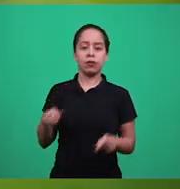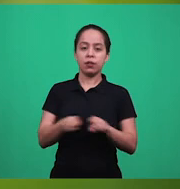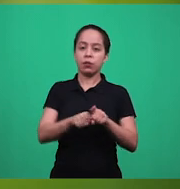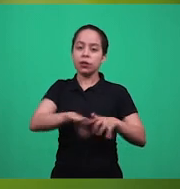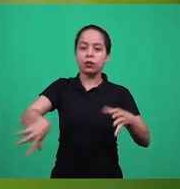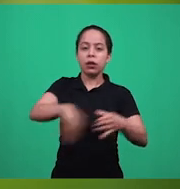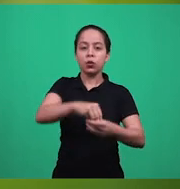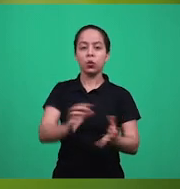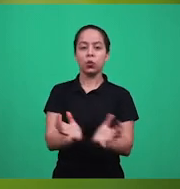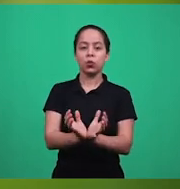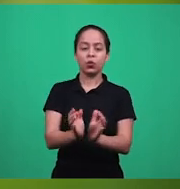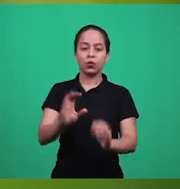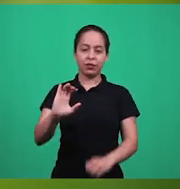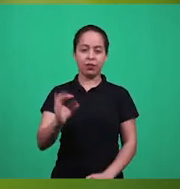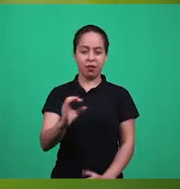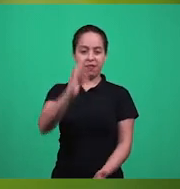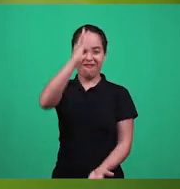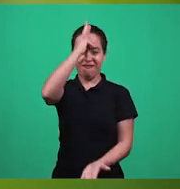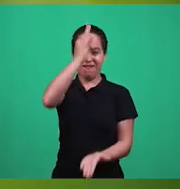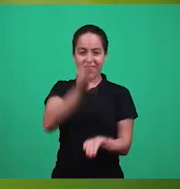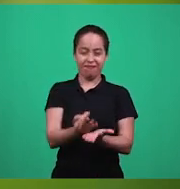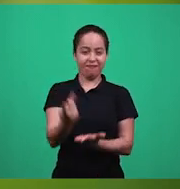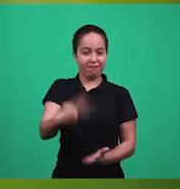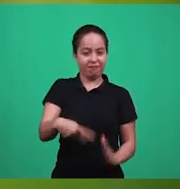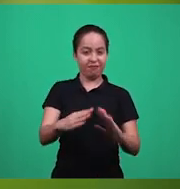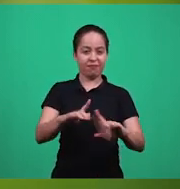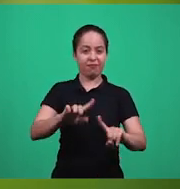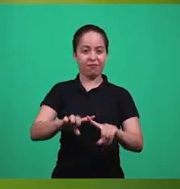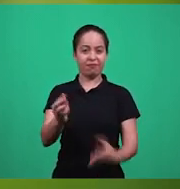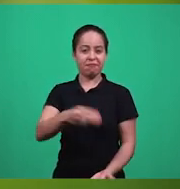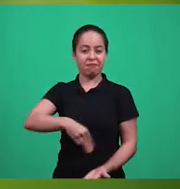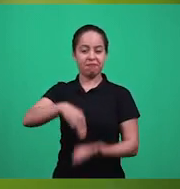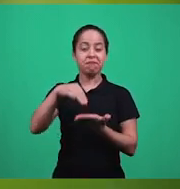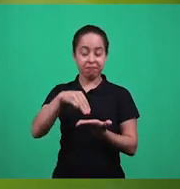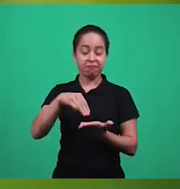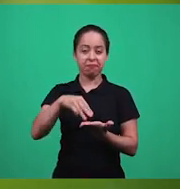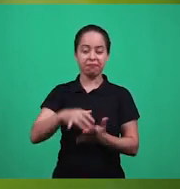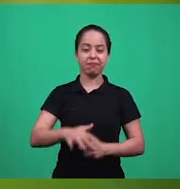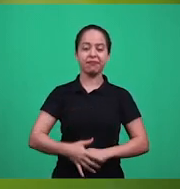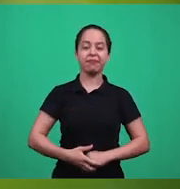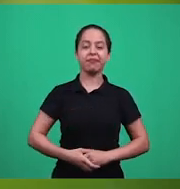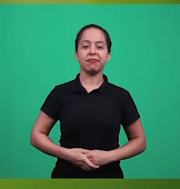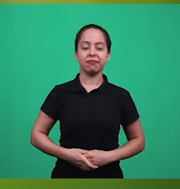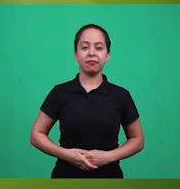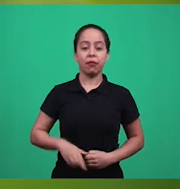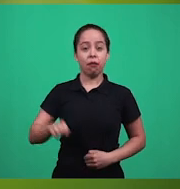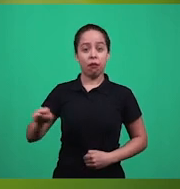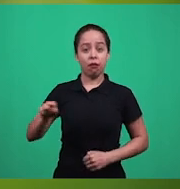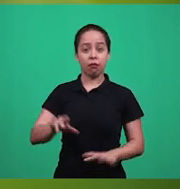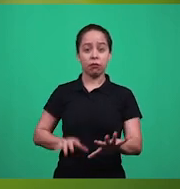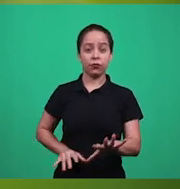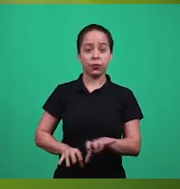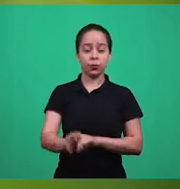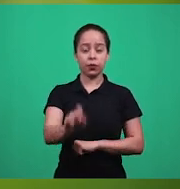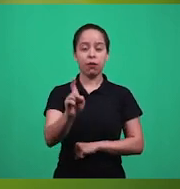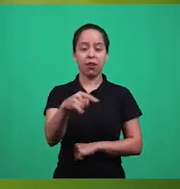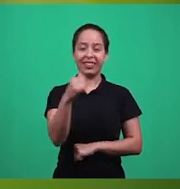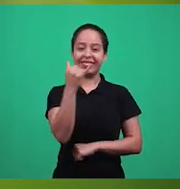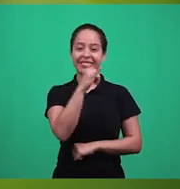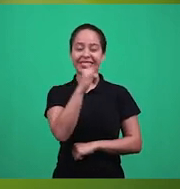e membro do grupo Ciência e Fé da Igreja Cristã Maranata. Ele é graduado